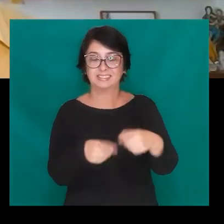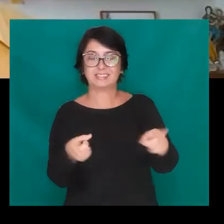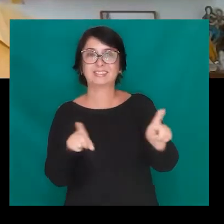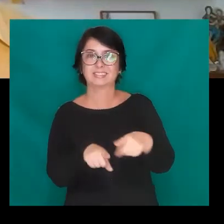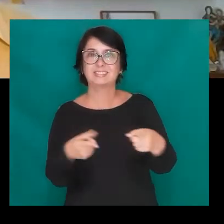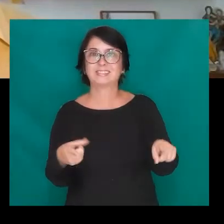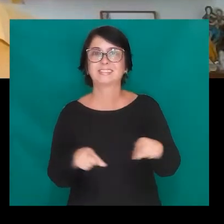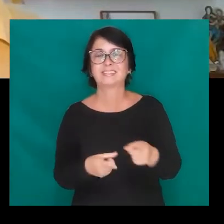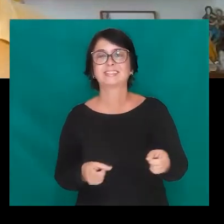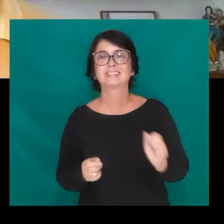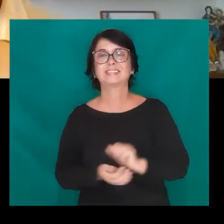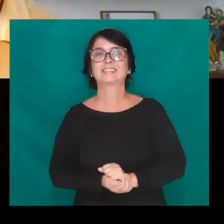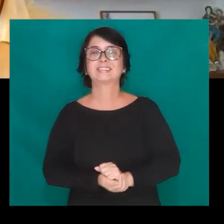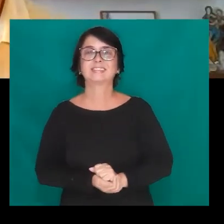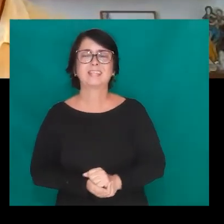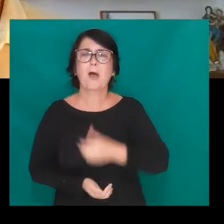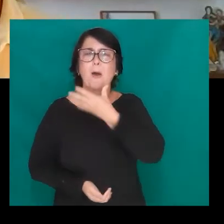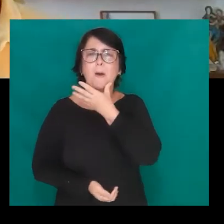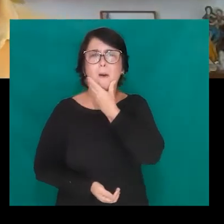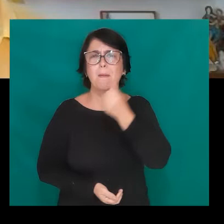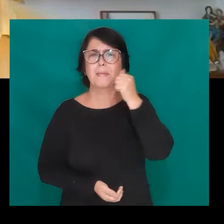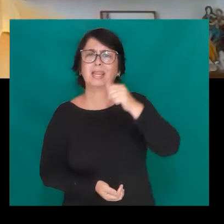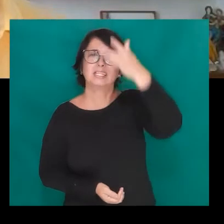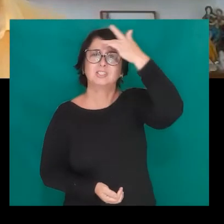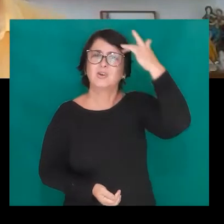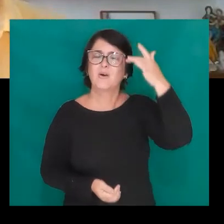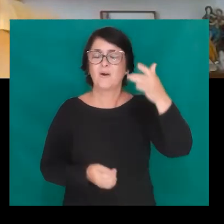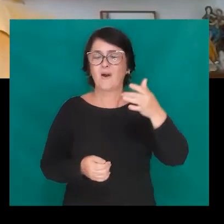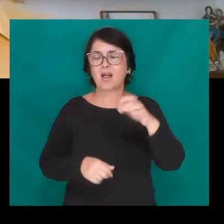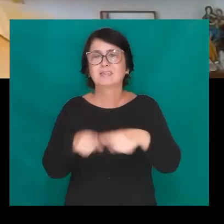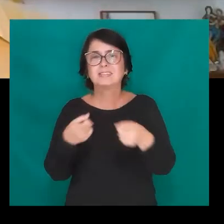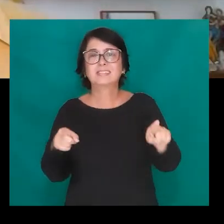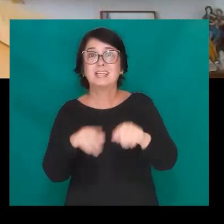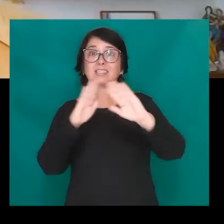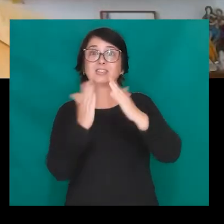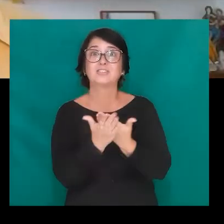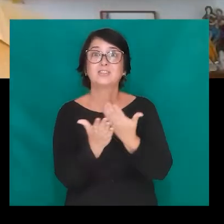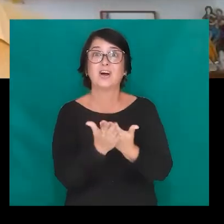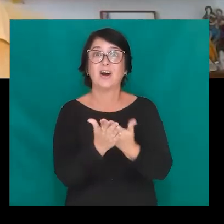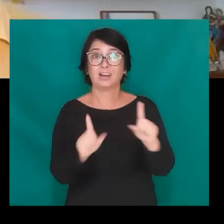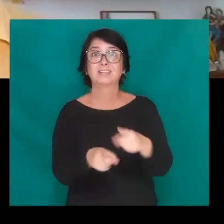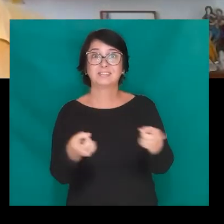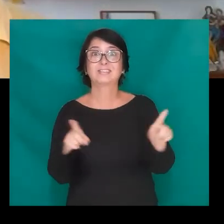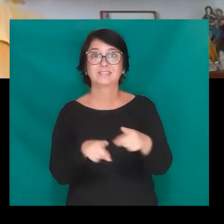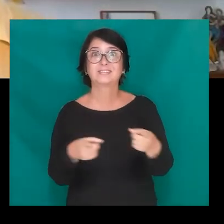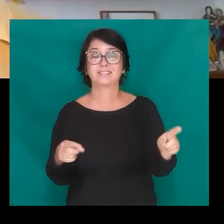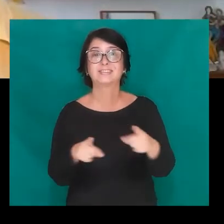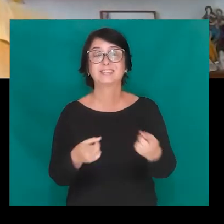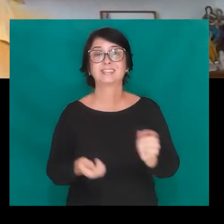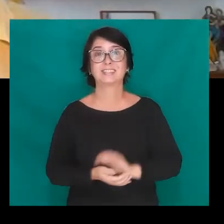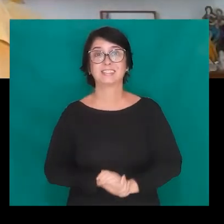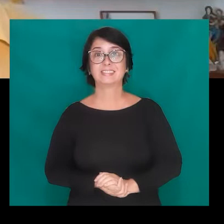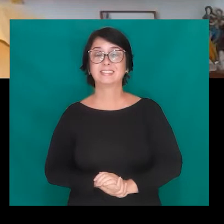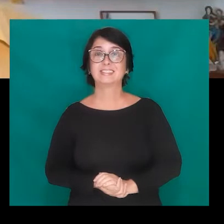música instrumental, sobre instrumentistas, sobre escolas de música. O papo é muito amplo e